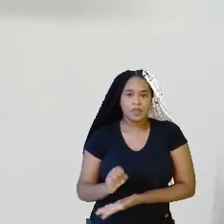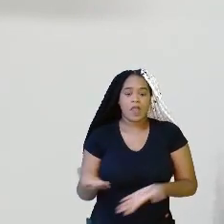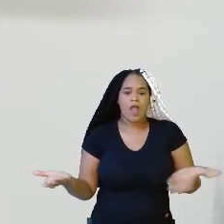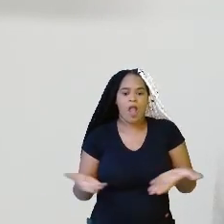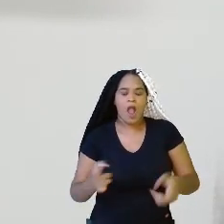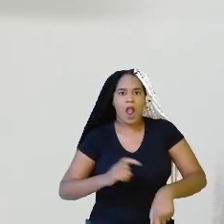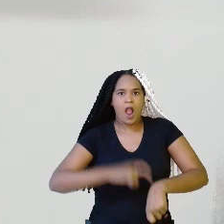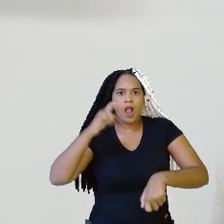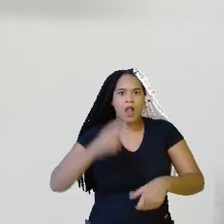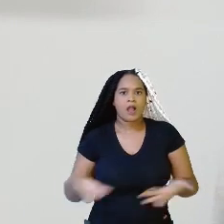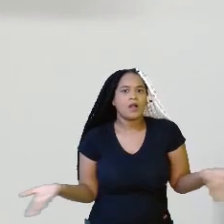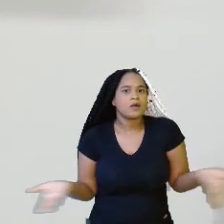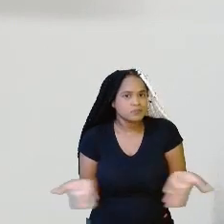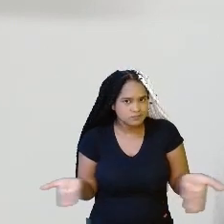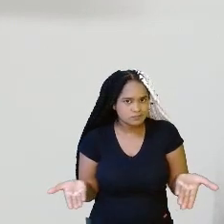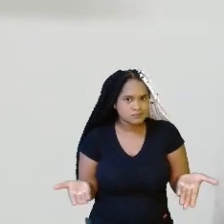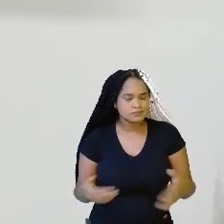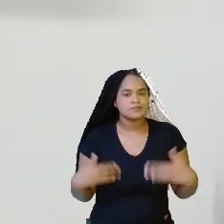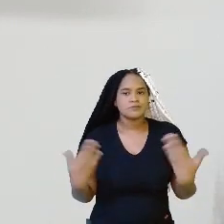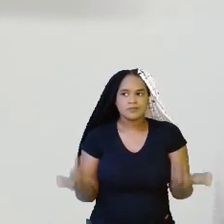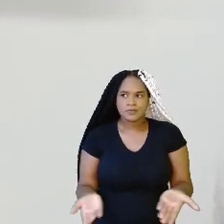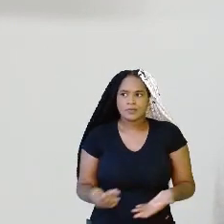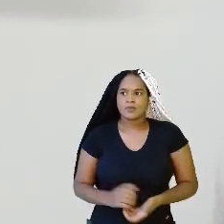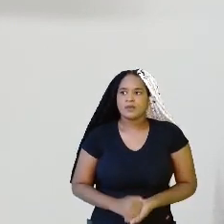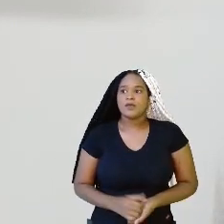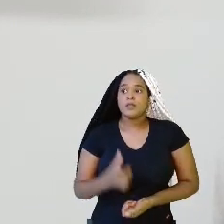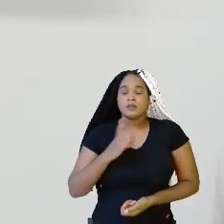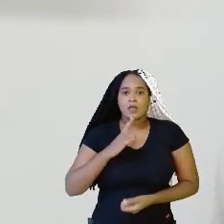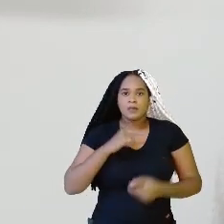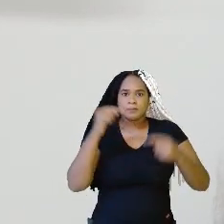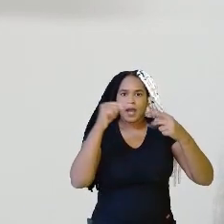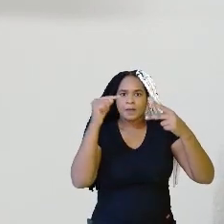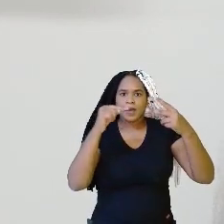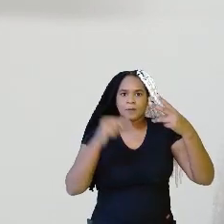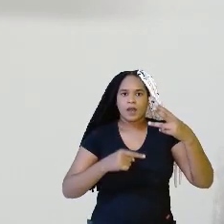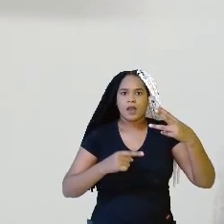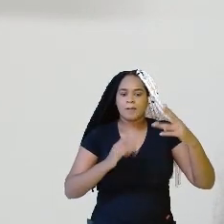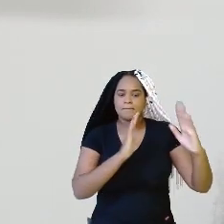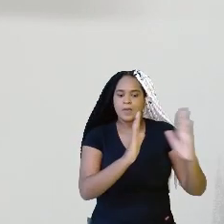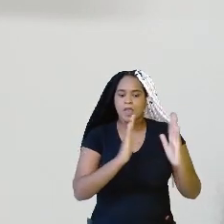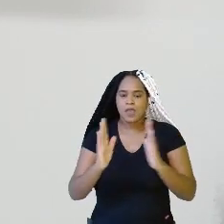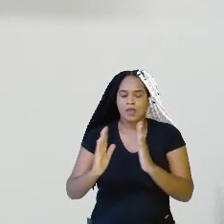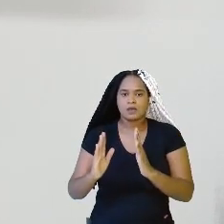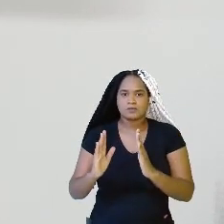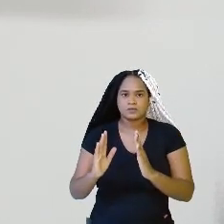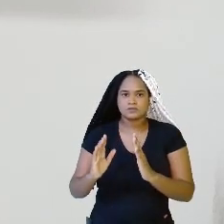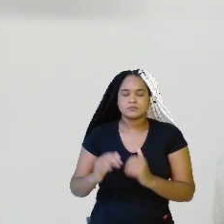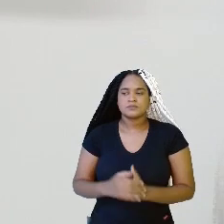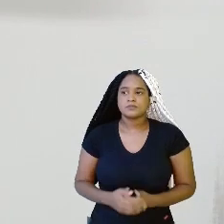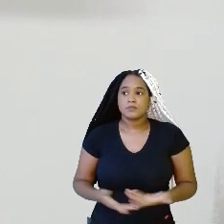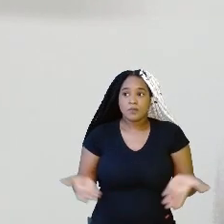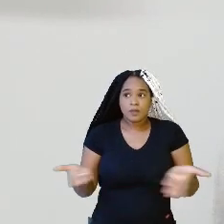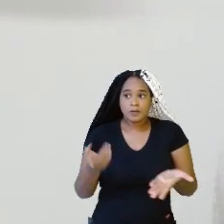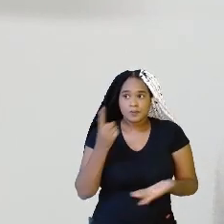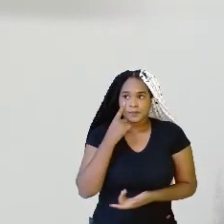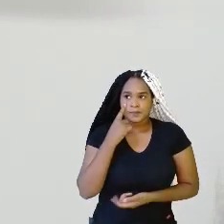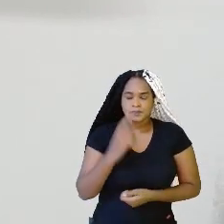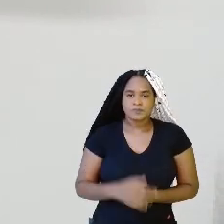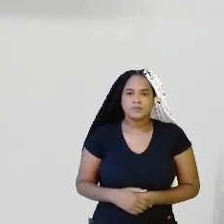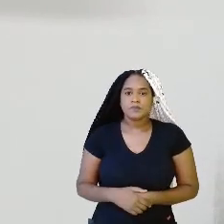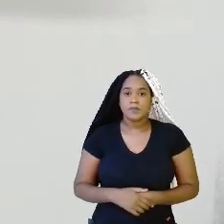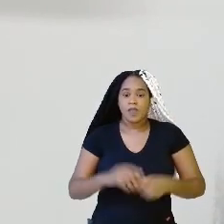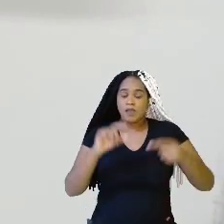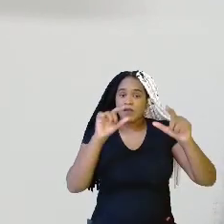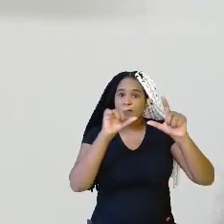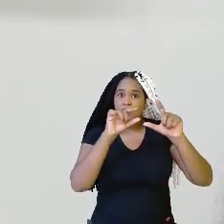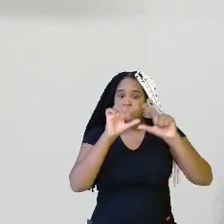acontecendo agora. Então, aí está aparecendo para você os nomes dos 3 tempos verbais que existem. Agora aqui, em quais destas